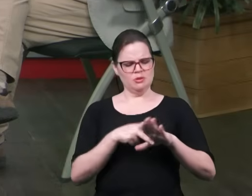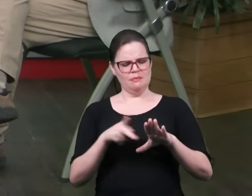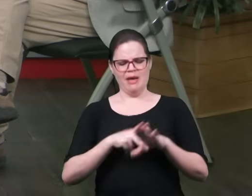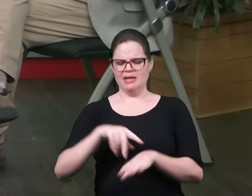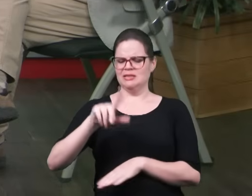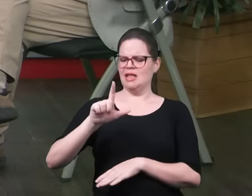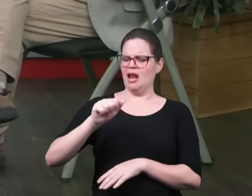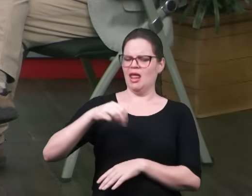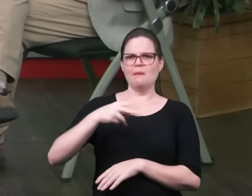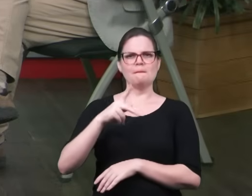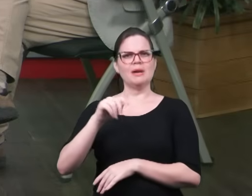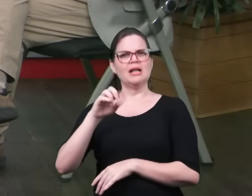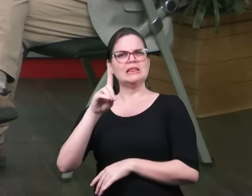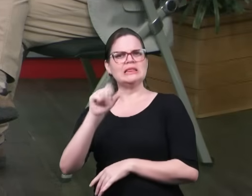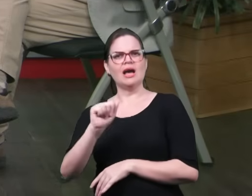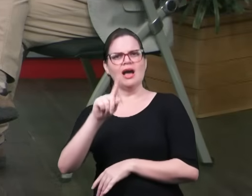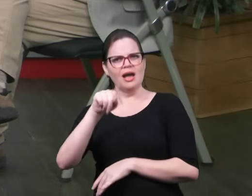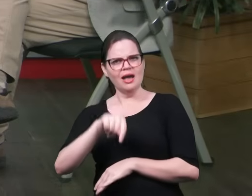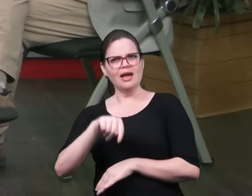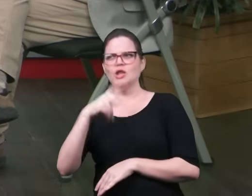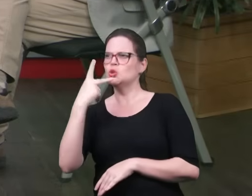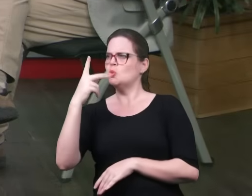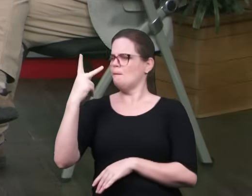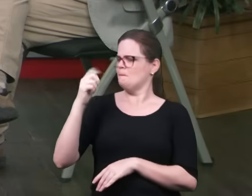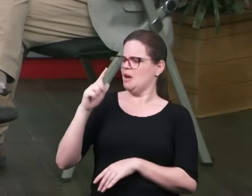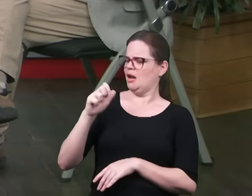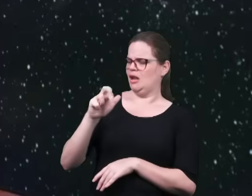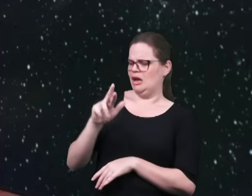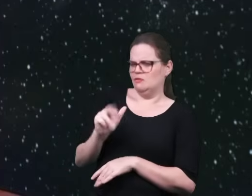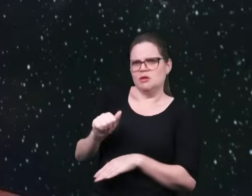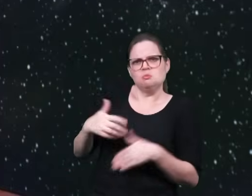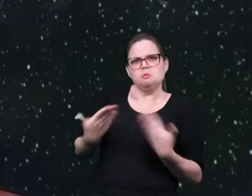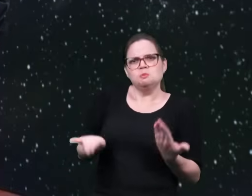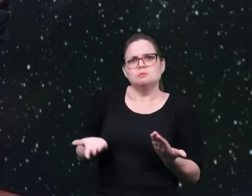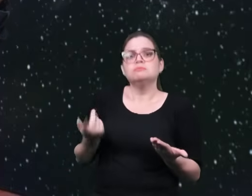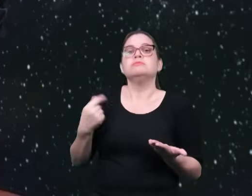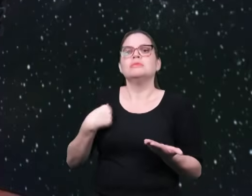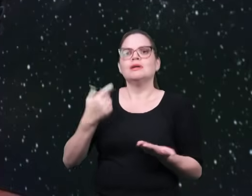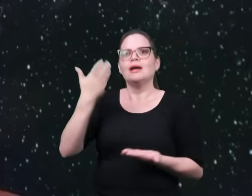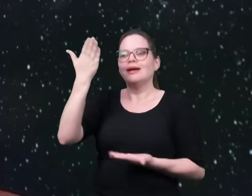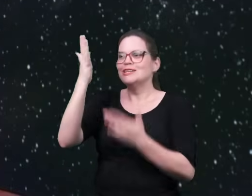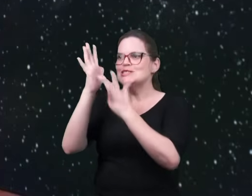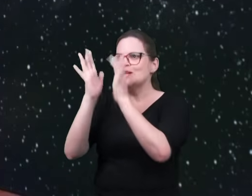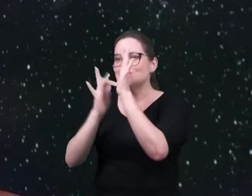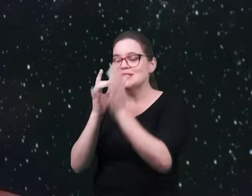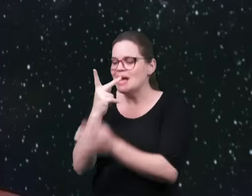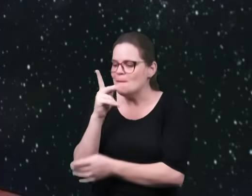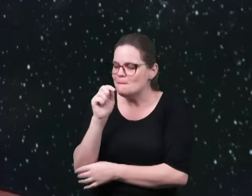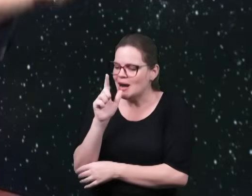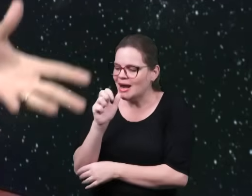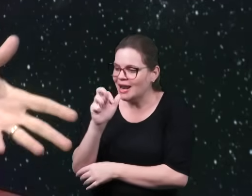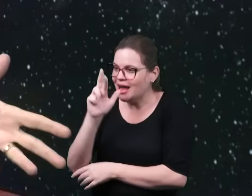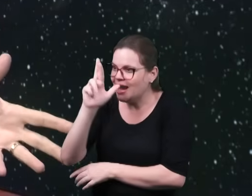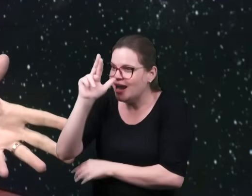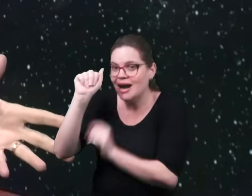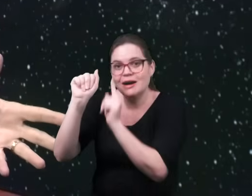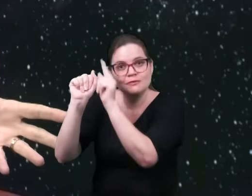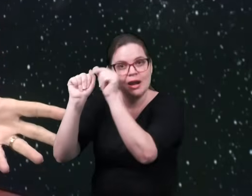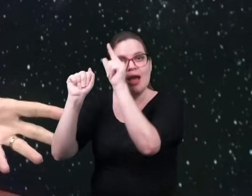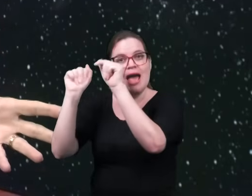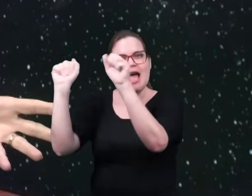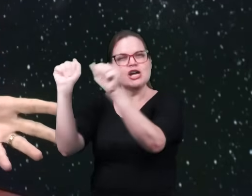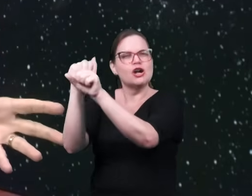É a tua palavra. Então, o Senhor Jesus como a lâmpada lâmpada, ou seja, aquele que alumia,